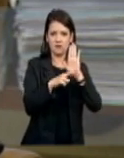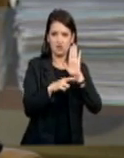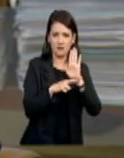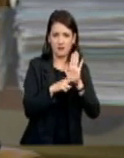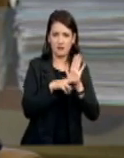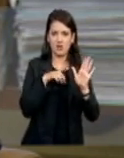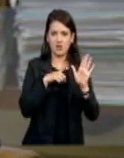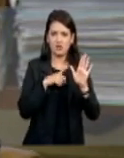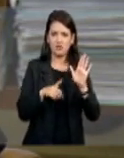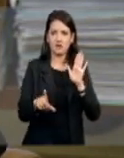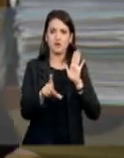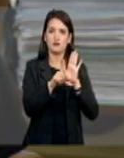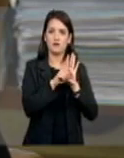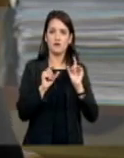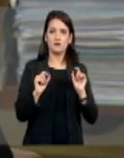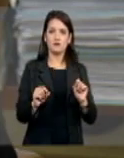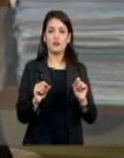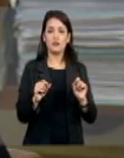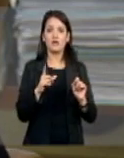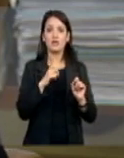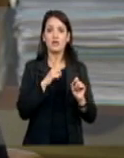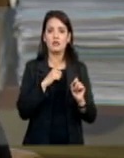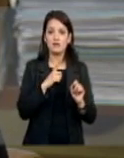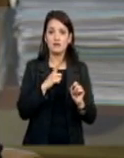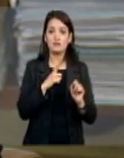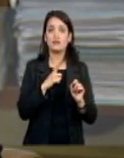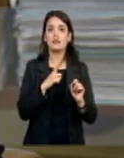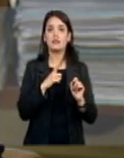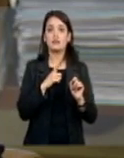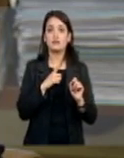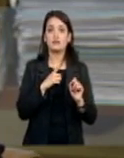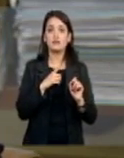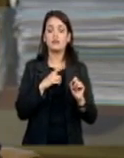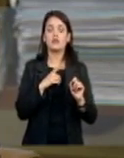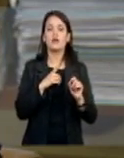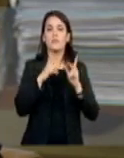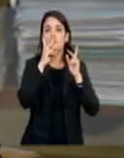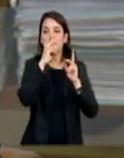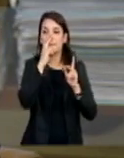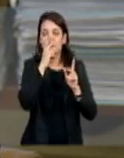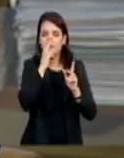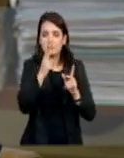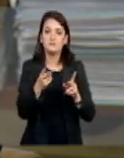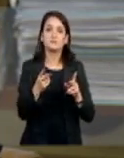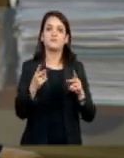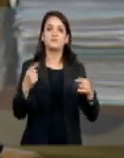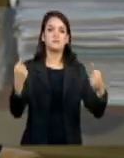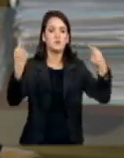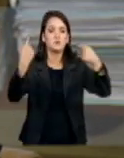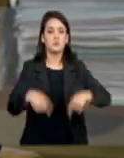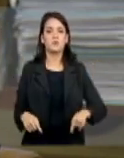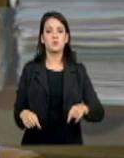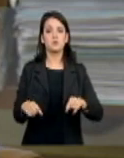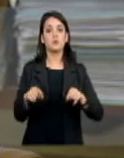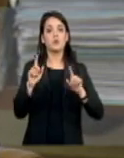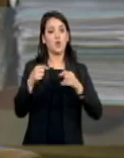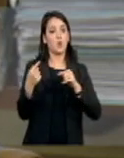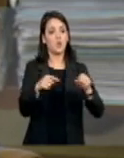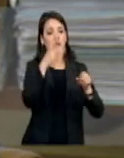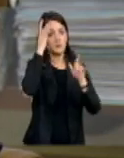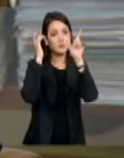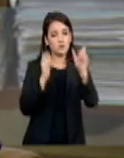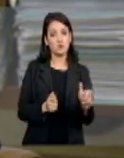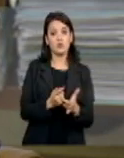lei a situação de polaridade conflitante que a opõe o controle wind quando na realidade essa